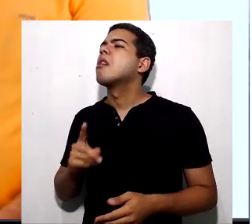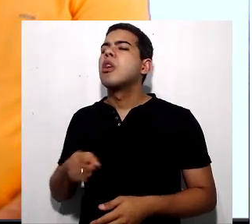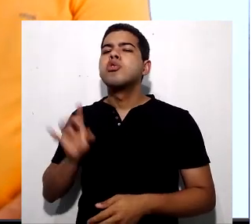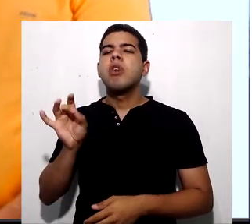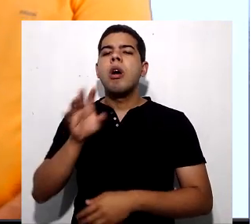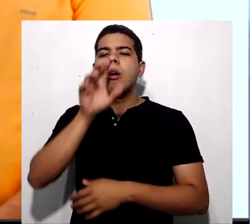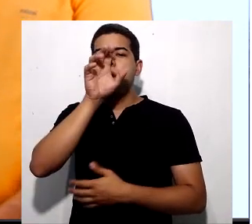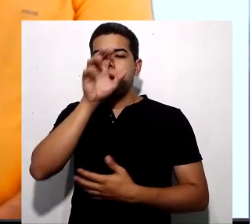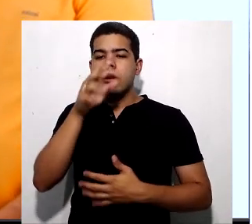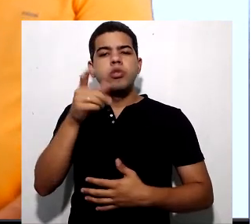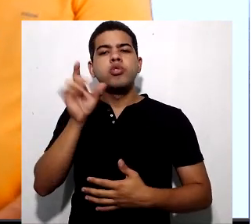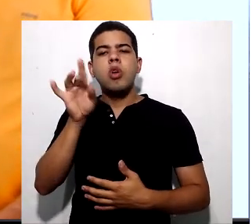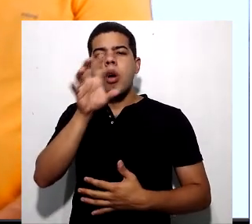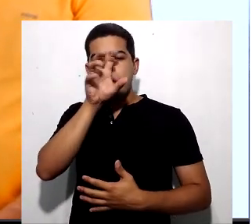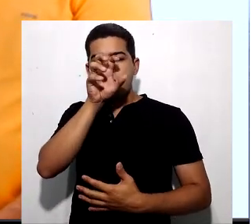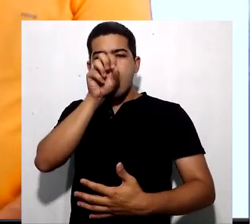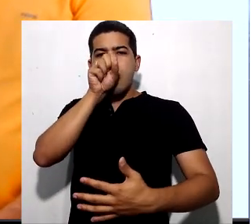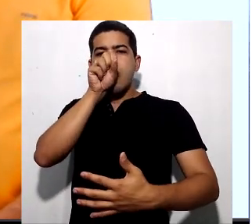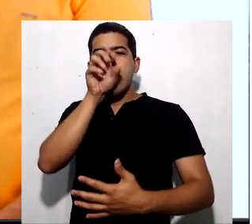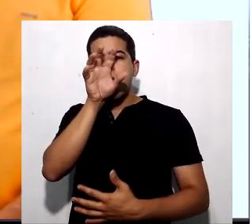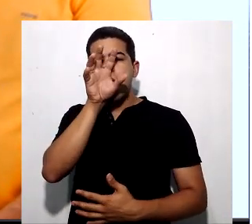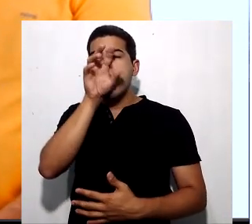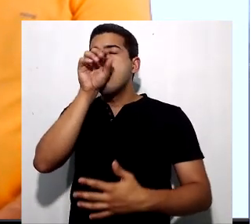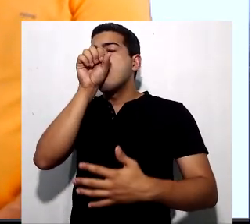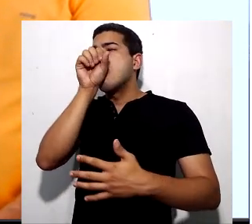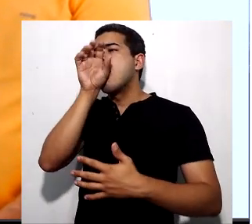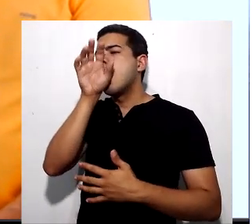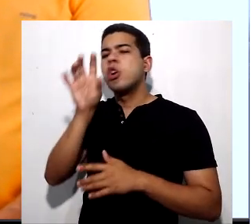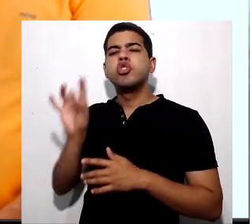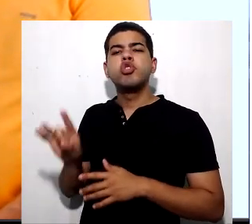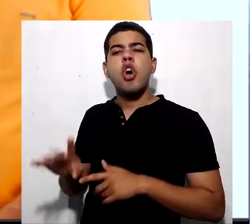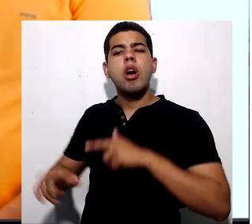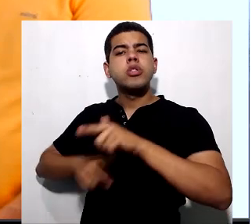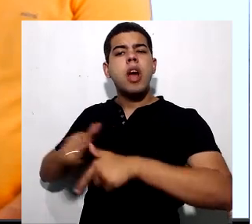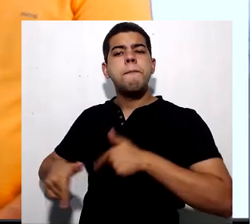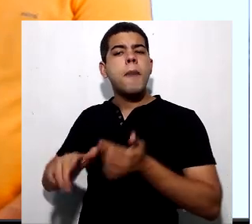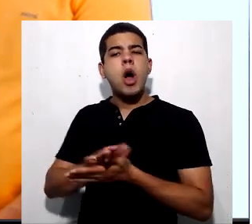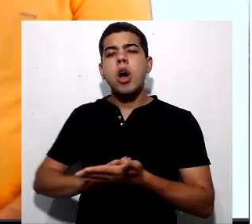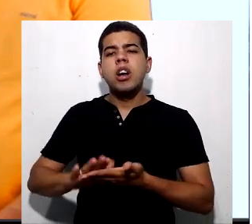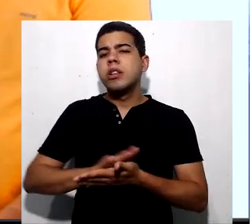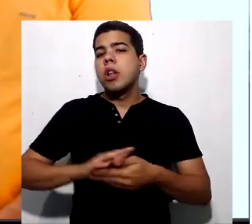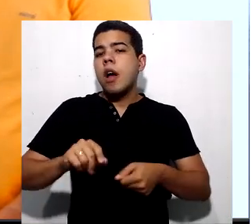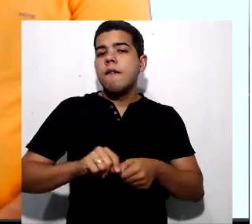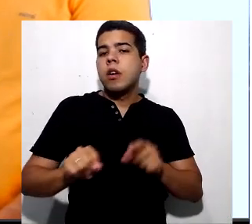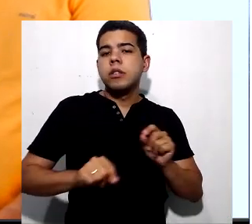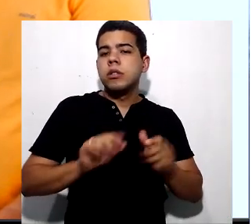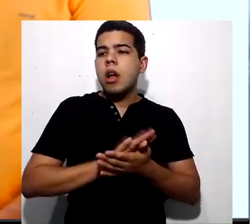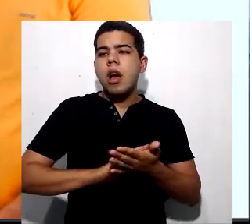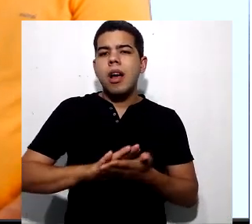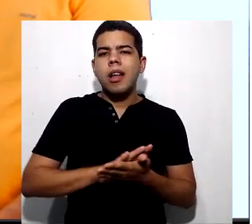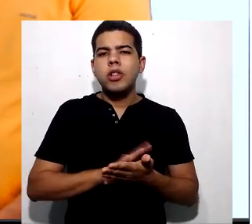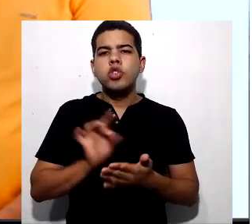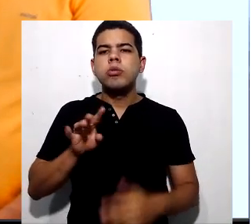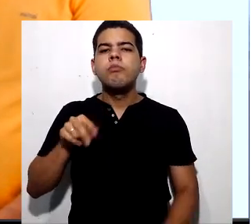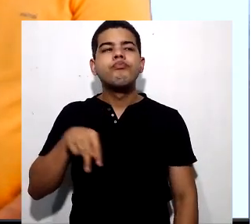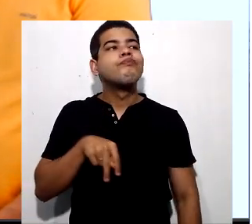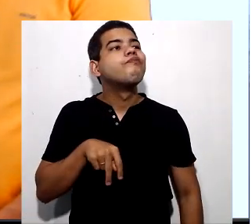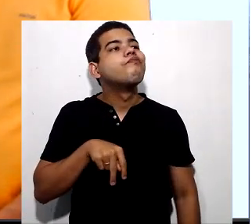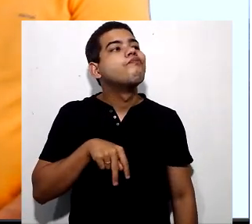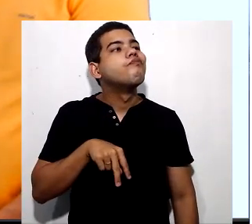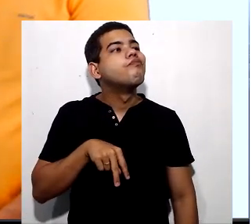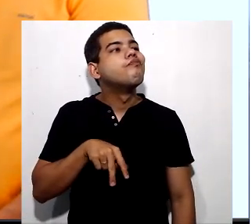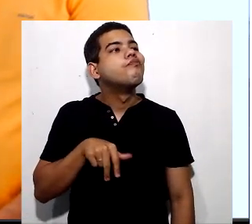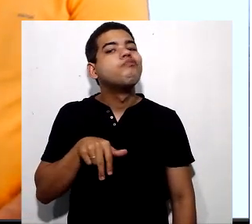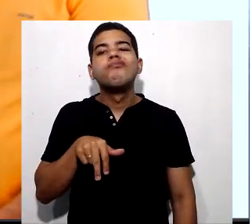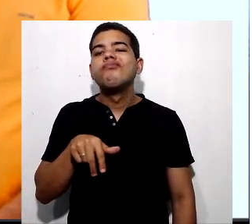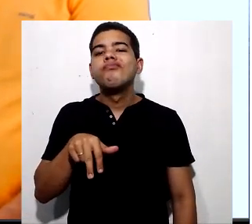respira, expira. Certo? Só isso. E ele diz que ela ocupava apenas um lugar no mundo. Você já vê, aí você me diz, por que eu estou citando